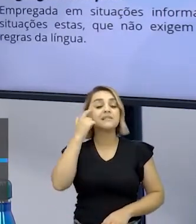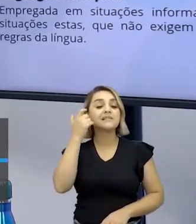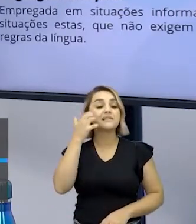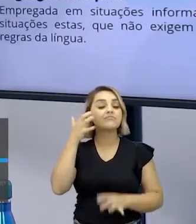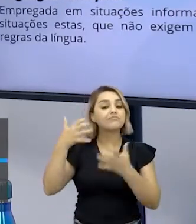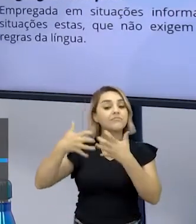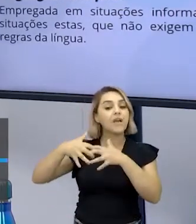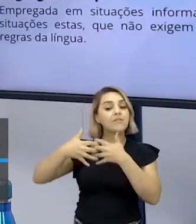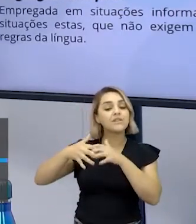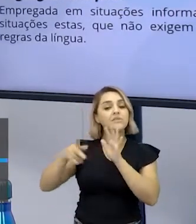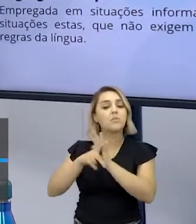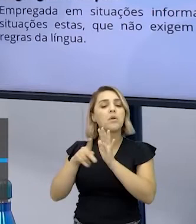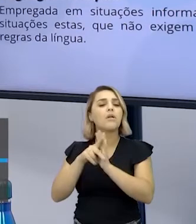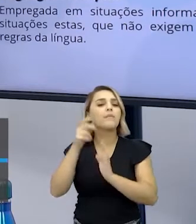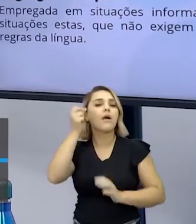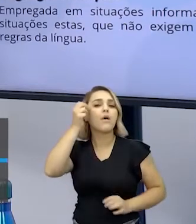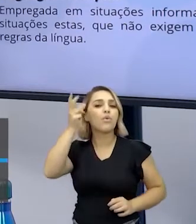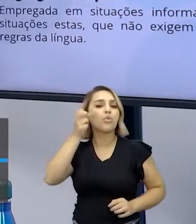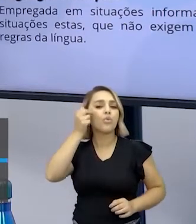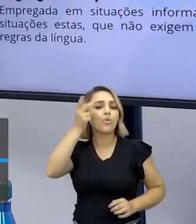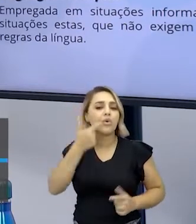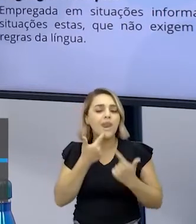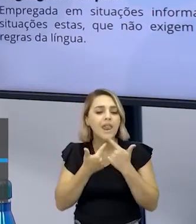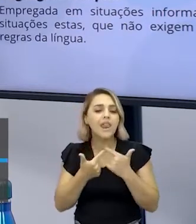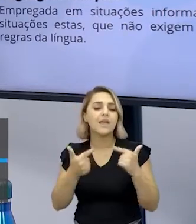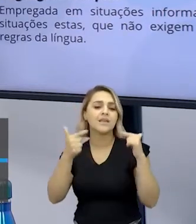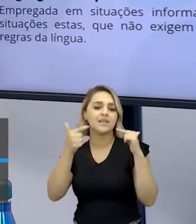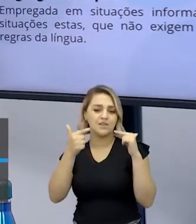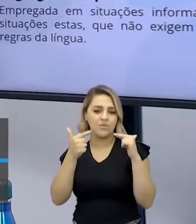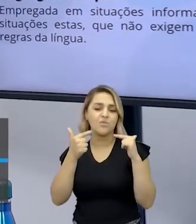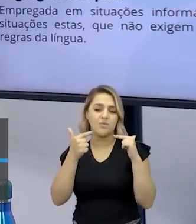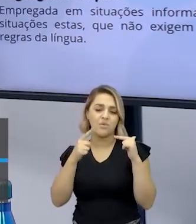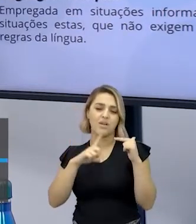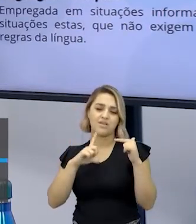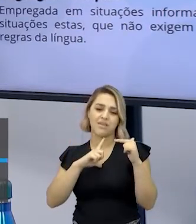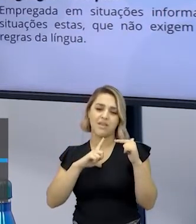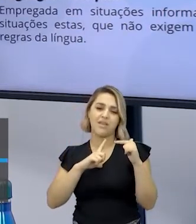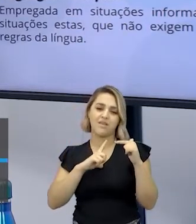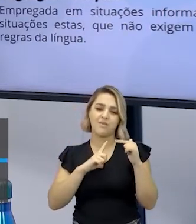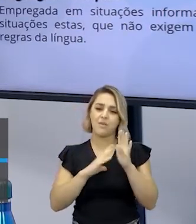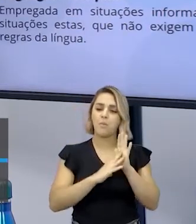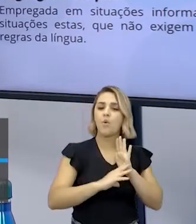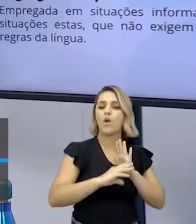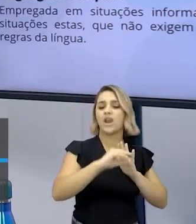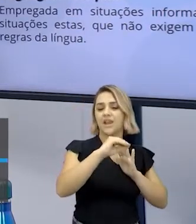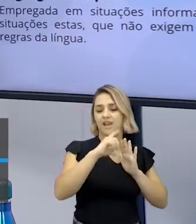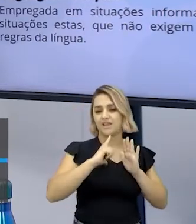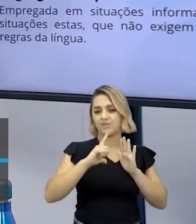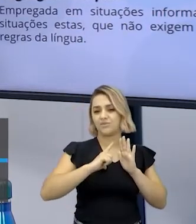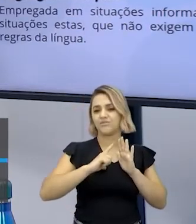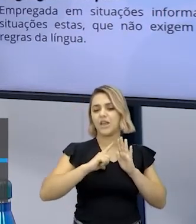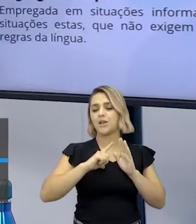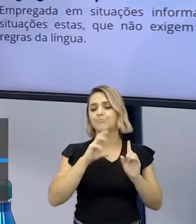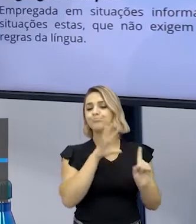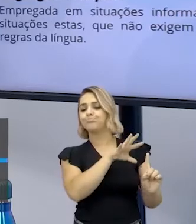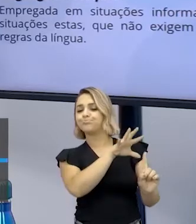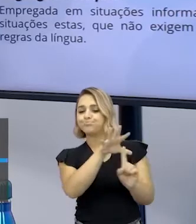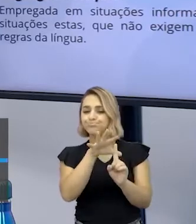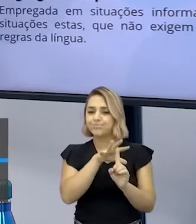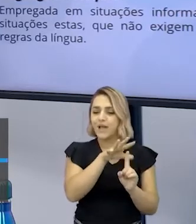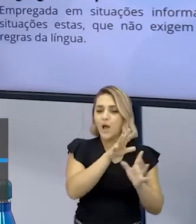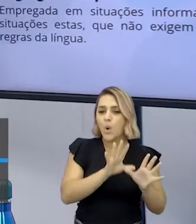uma cultura, como identidade, que sofre transformações nos diferentes grupos, nas diferentes épocas,